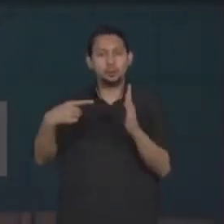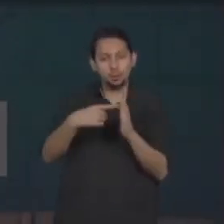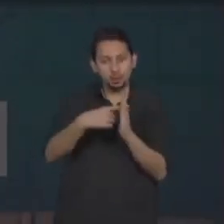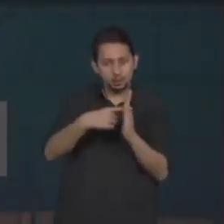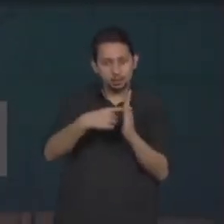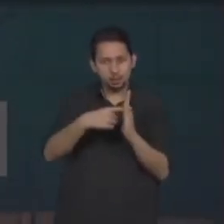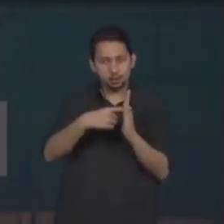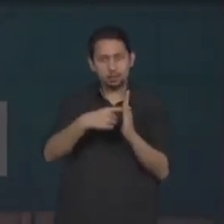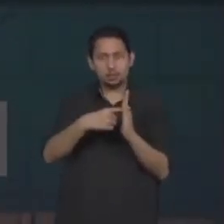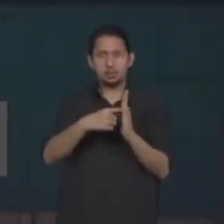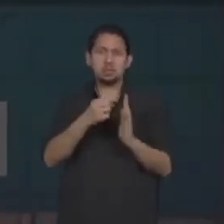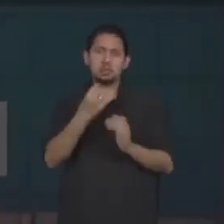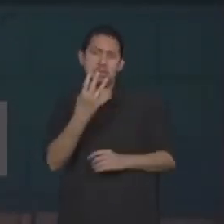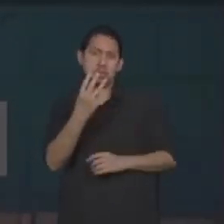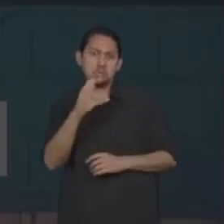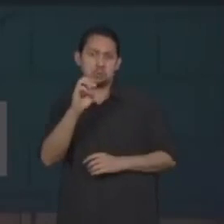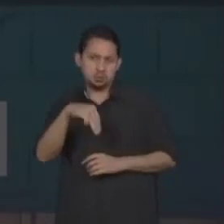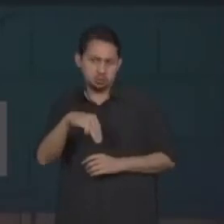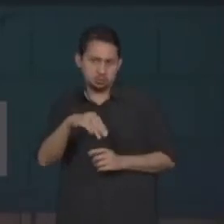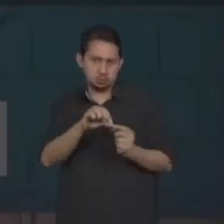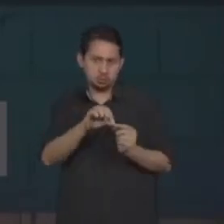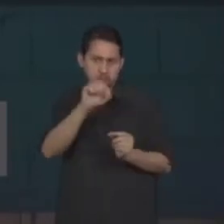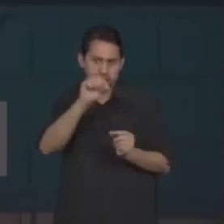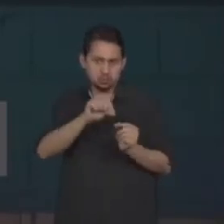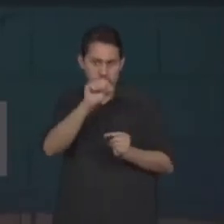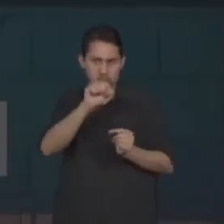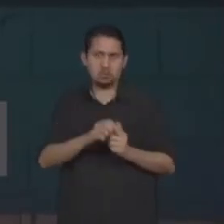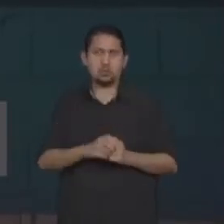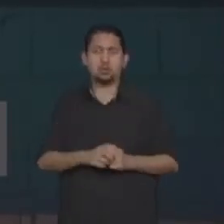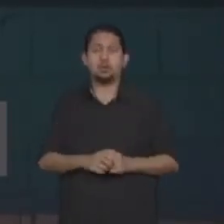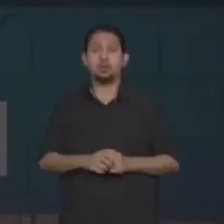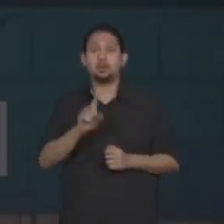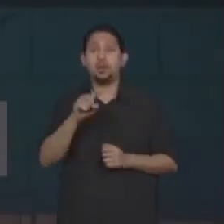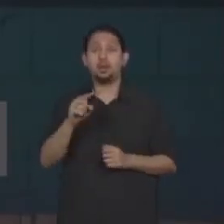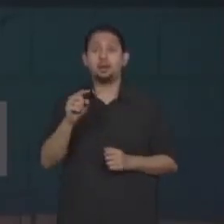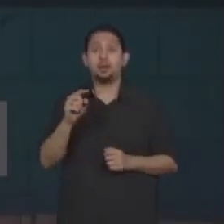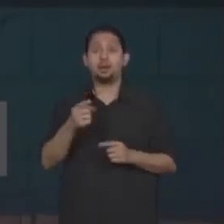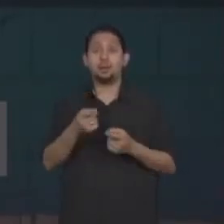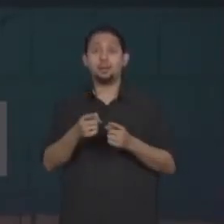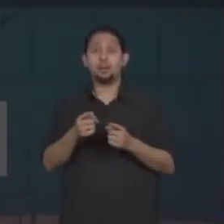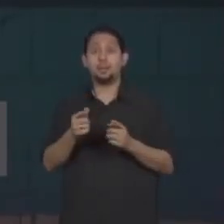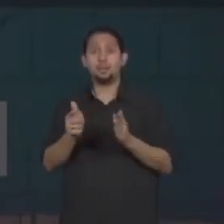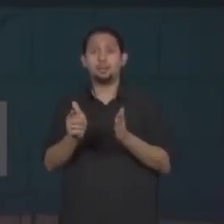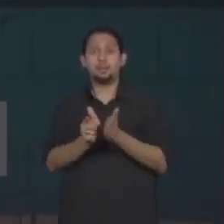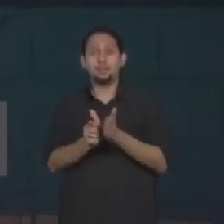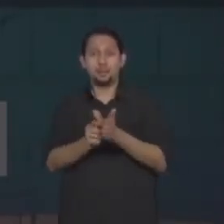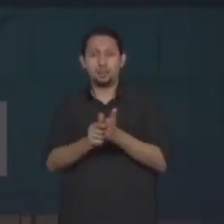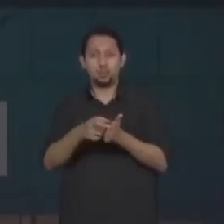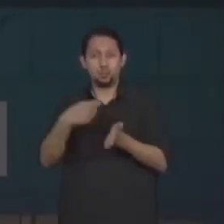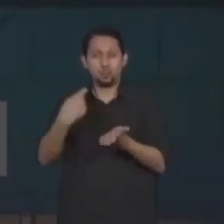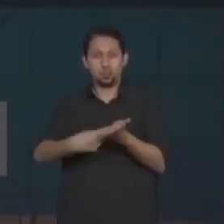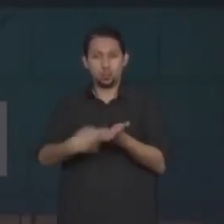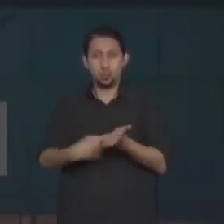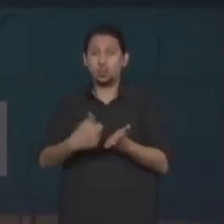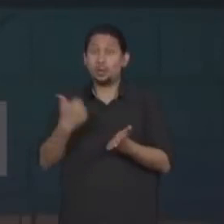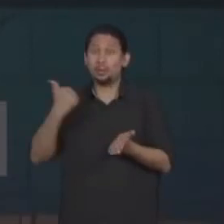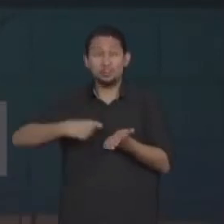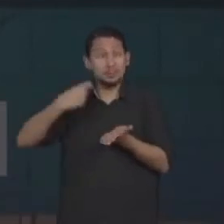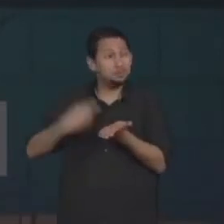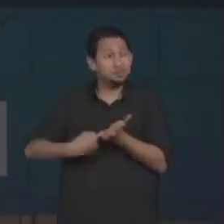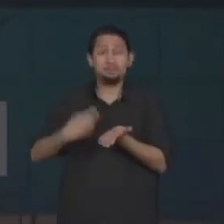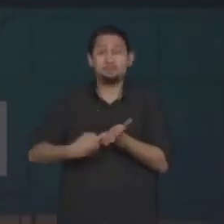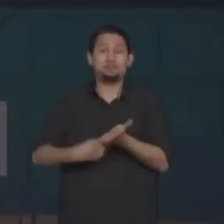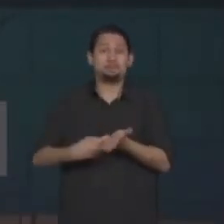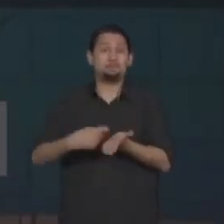também, pode ser 3 centímetros, e um pedaço de papelão. Esse papelão tem que ser resistente. Esse